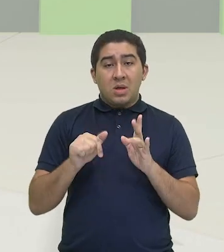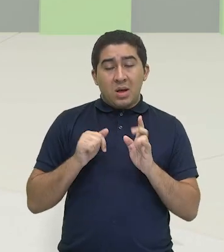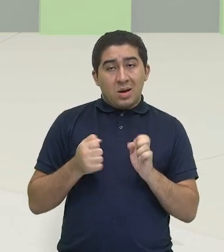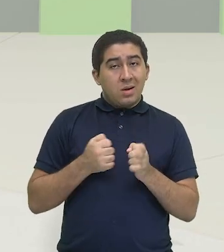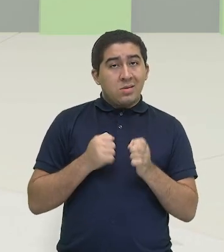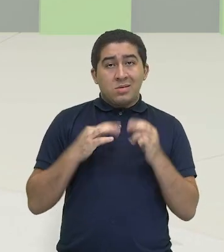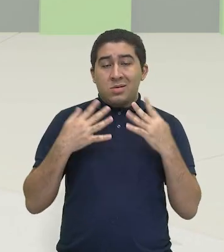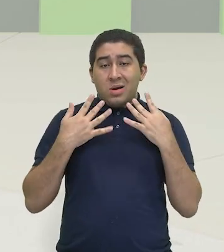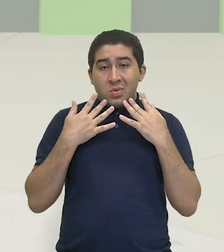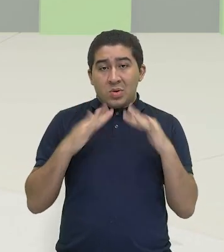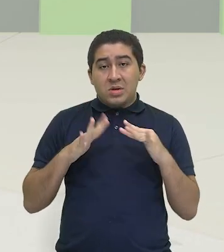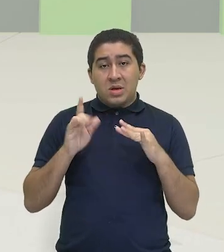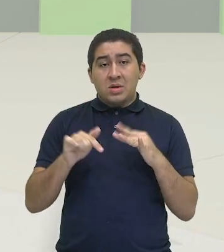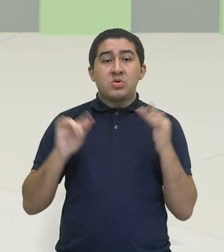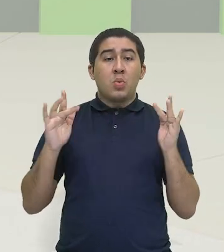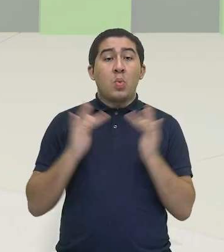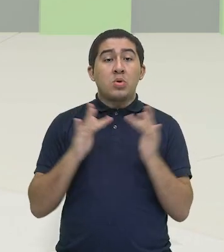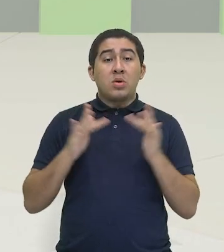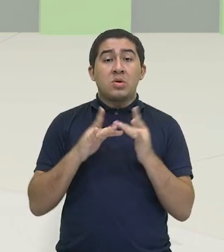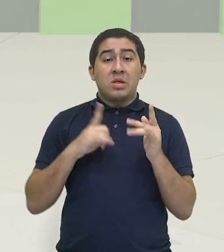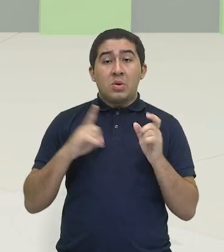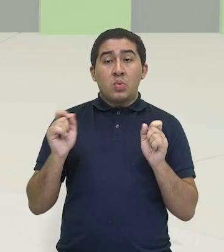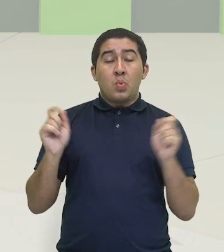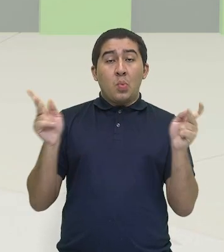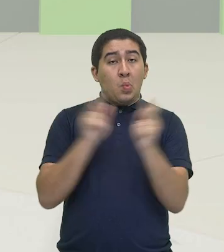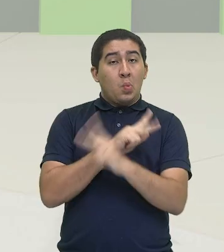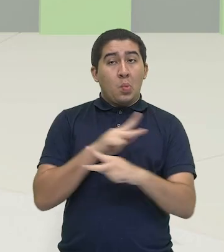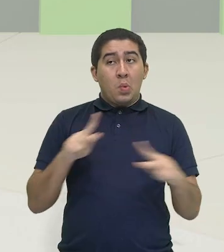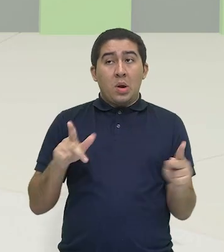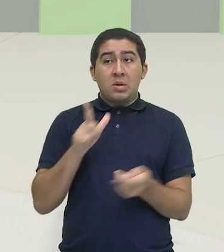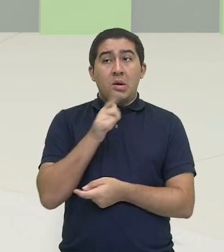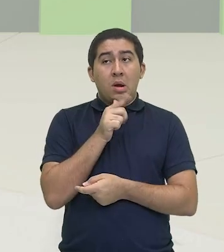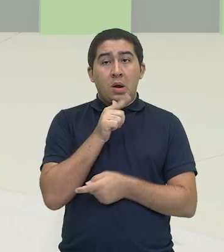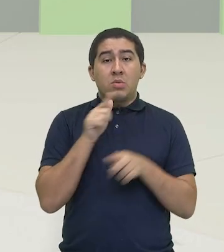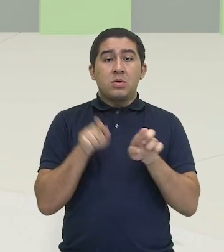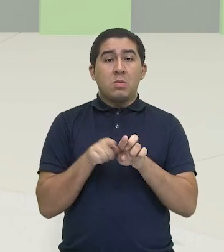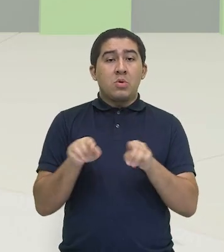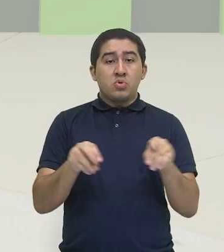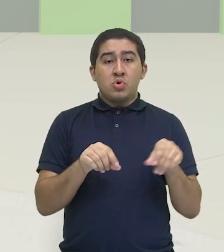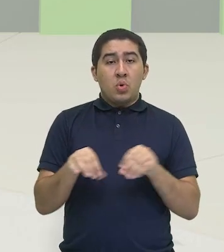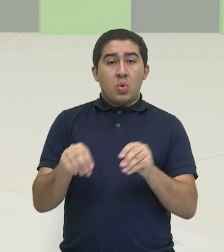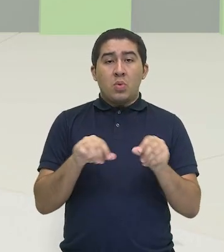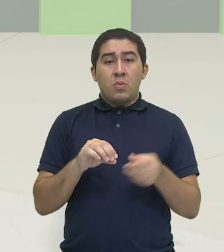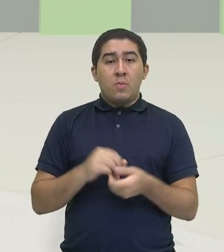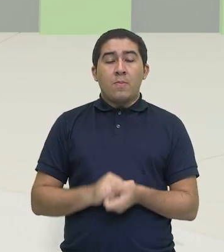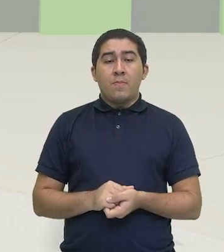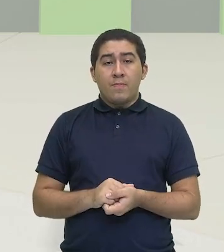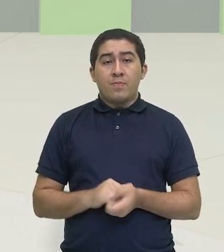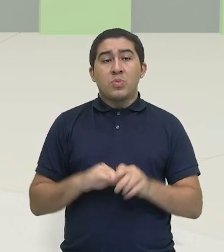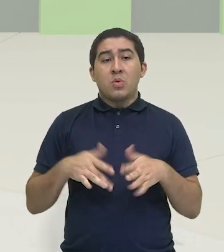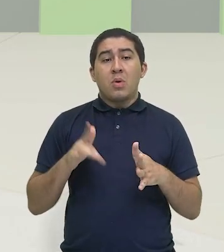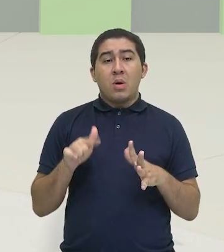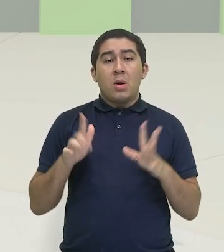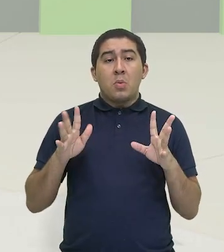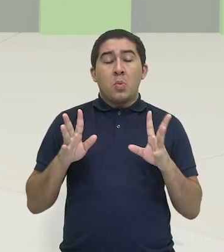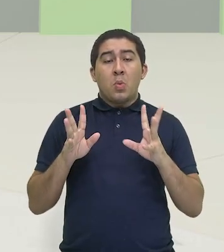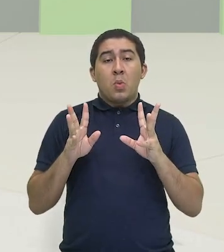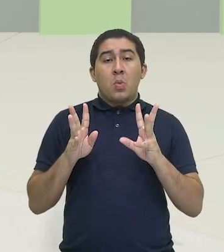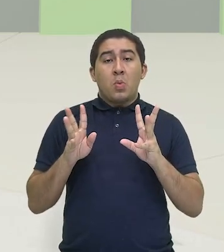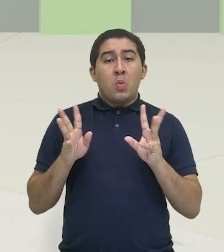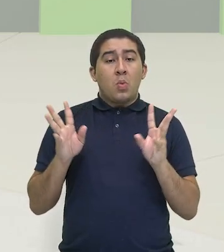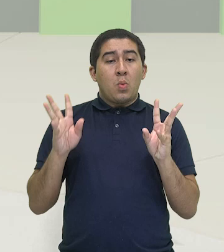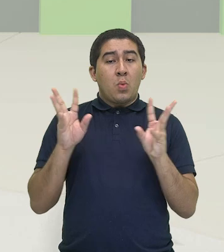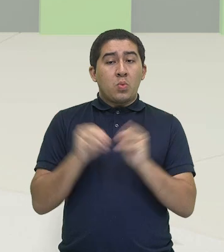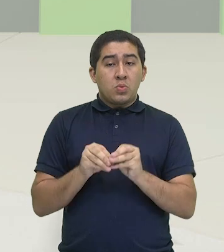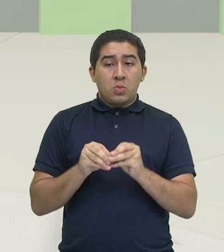produtos químicos entram no ar, na água e no solo. Então, qual é a conclusão disso? Qual é o